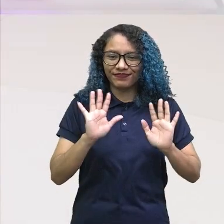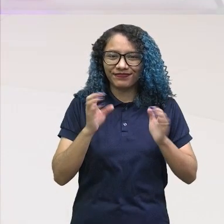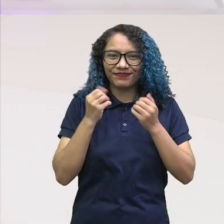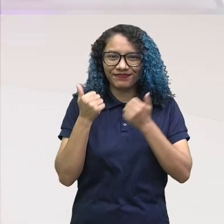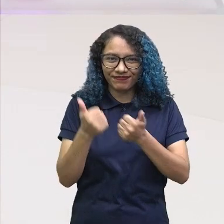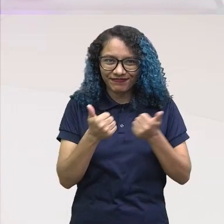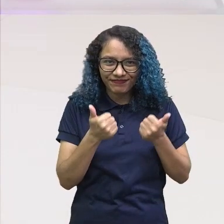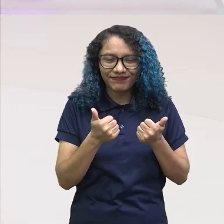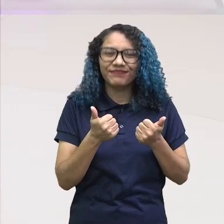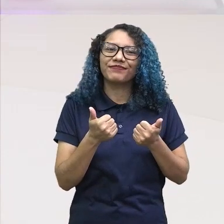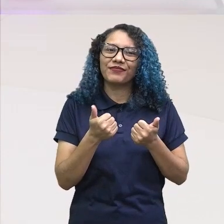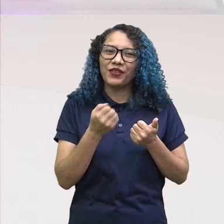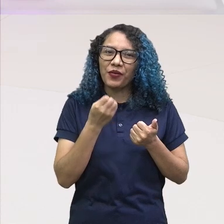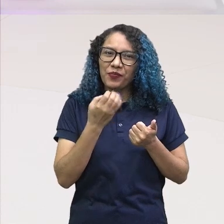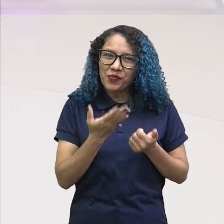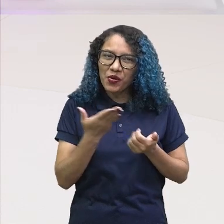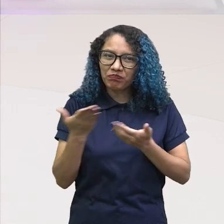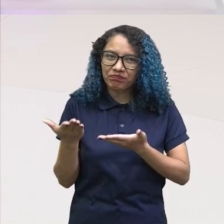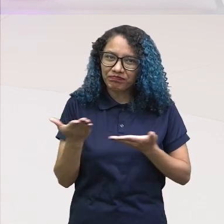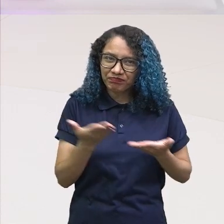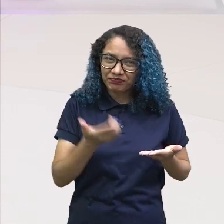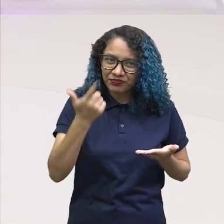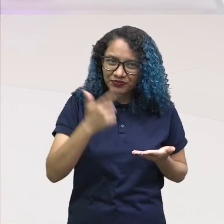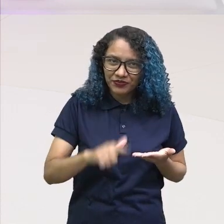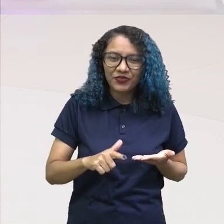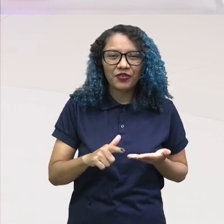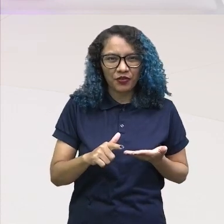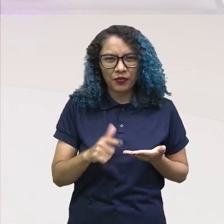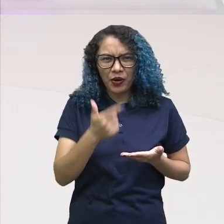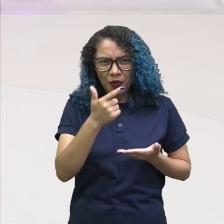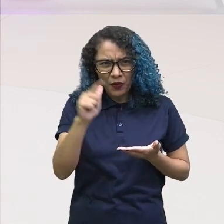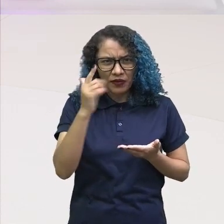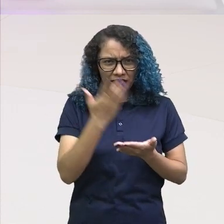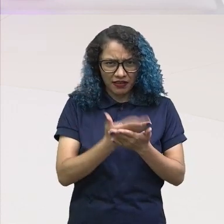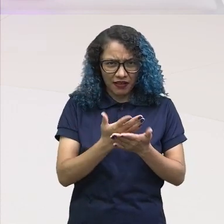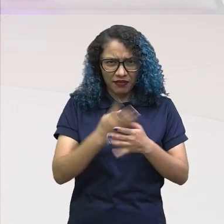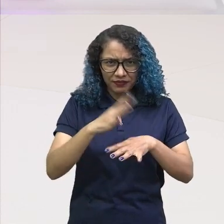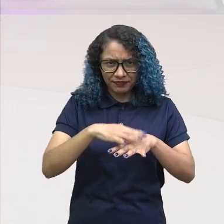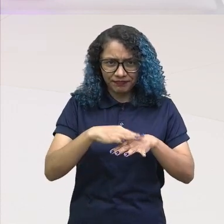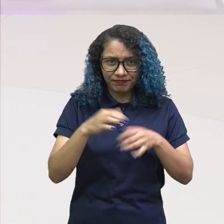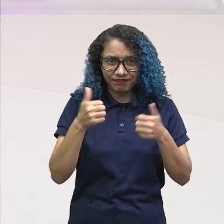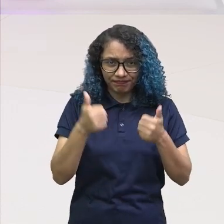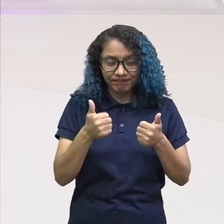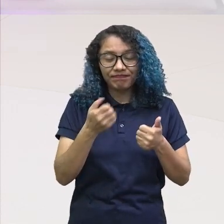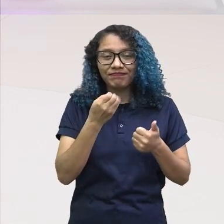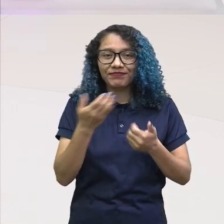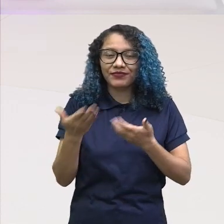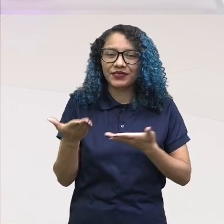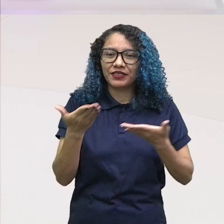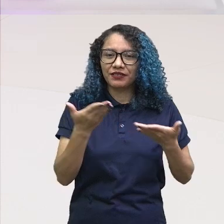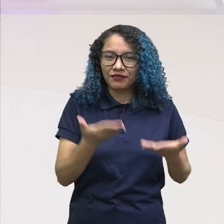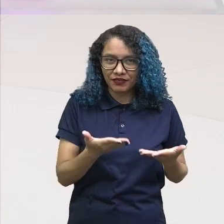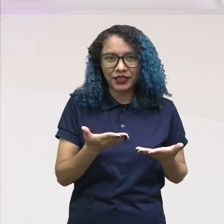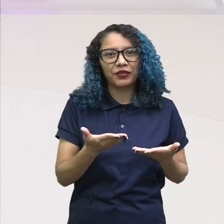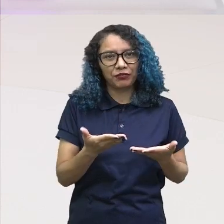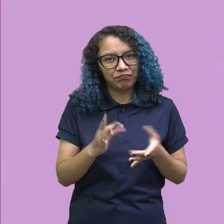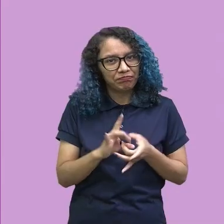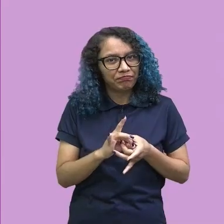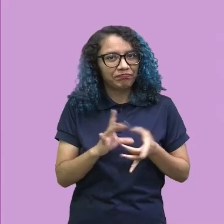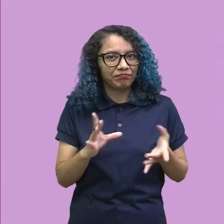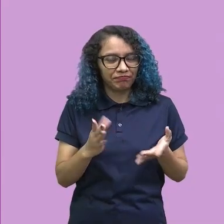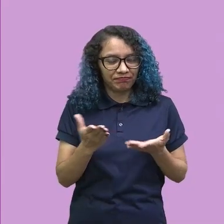tudo bem? Que bom ter você por aqui mais uma vez para mais uma aula de matemática. Seja bem-vindo, fique à